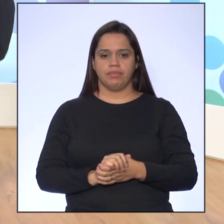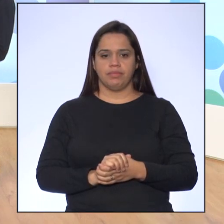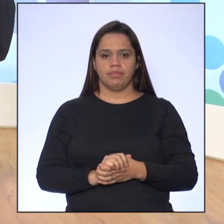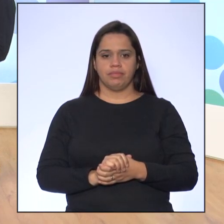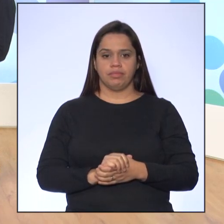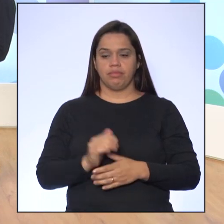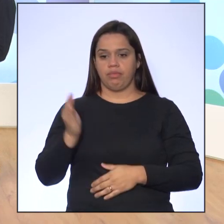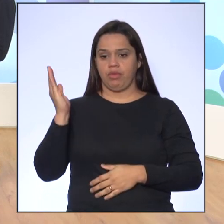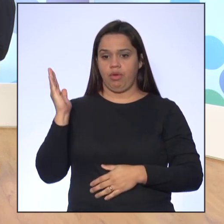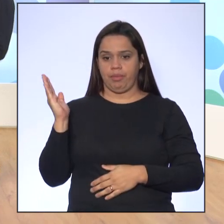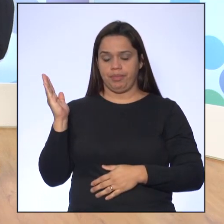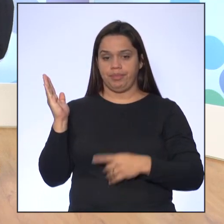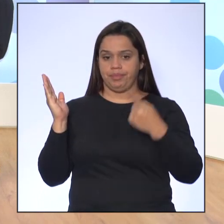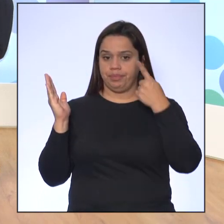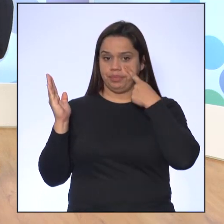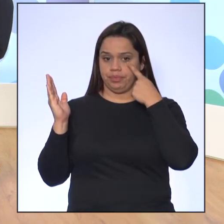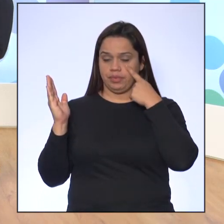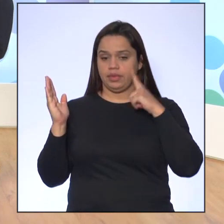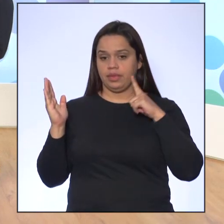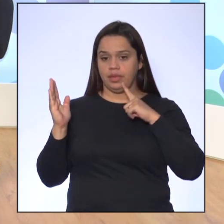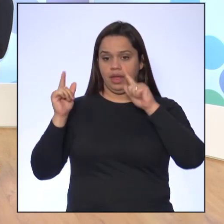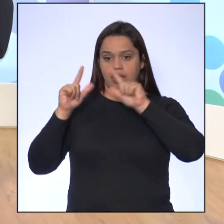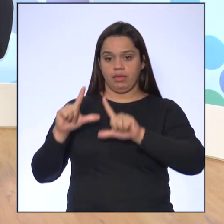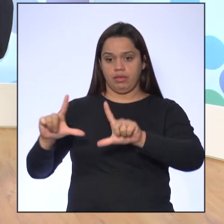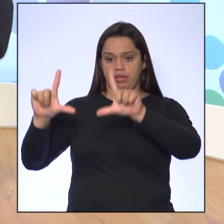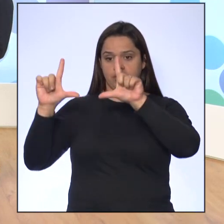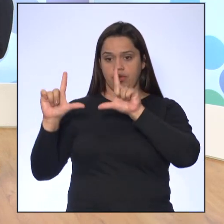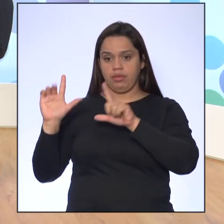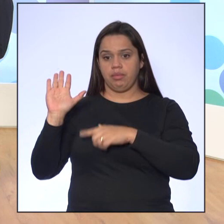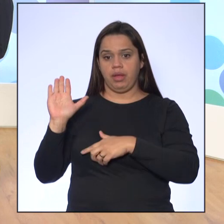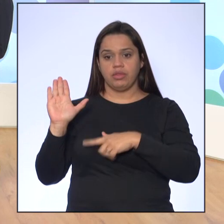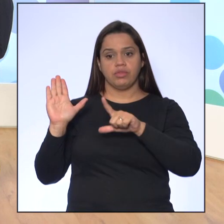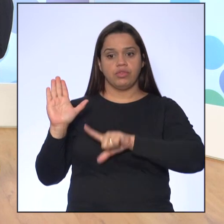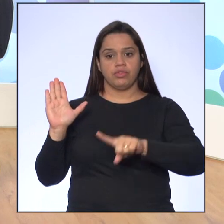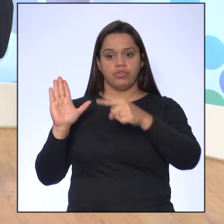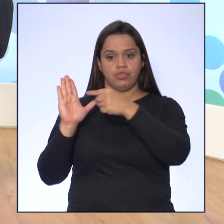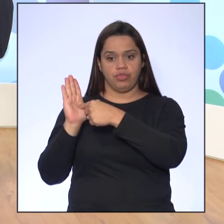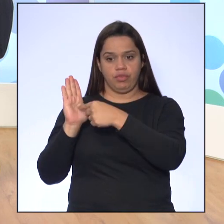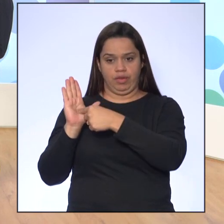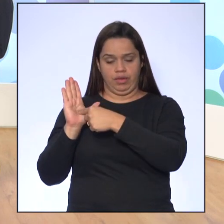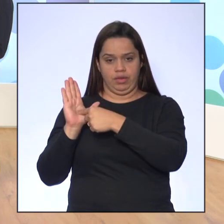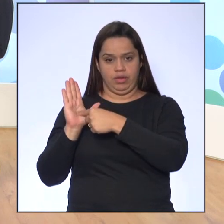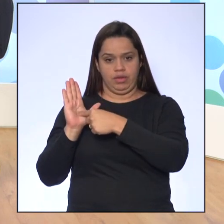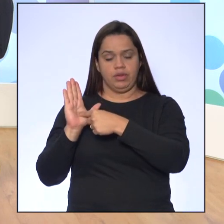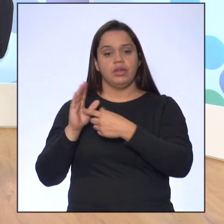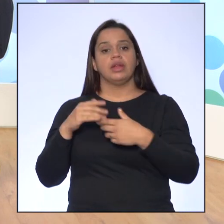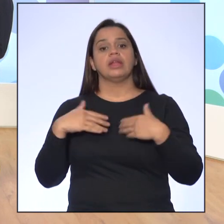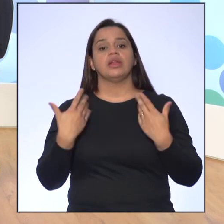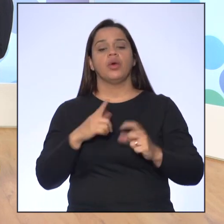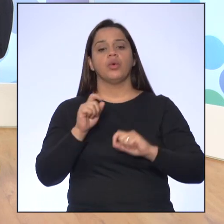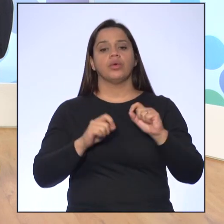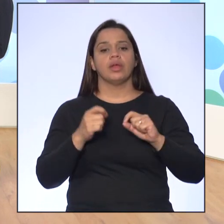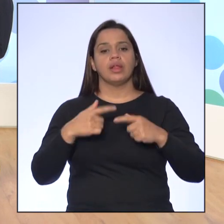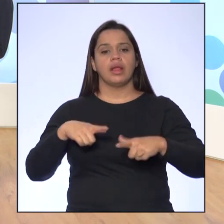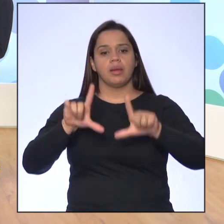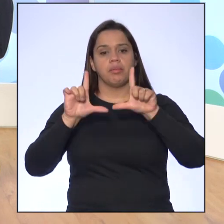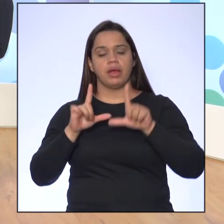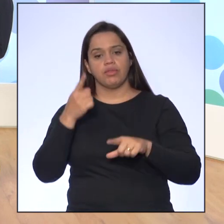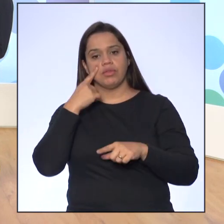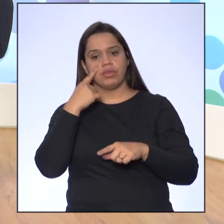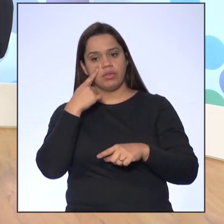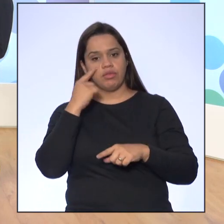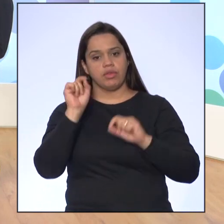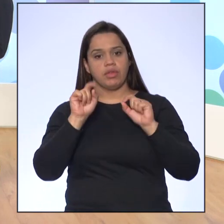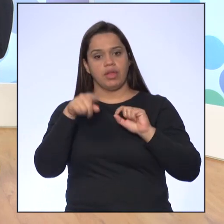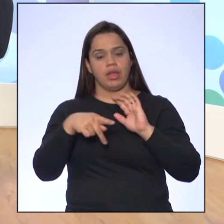eu tenho essa imagem que é que vocês tiveram aí na tela, né? Então, nessa imagem que nós temos, que vocês estão vendo, que é